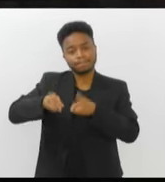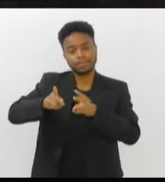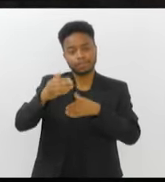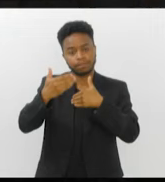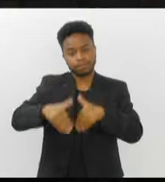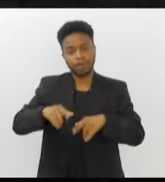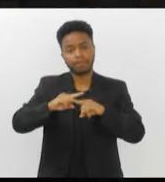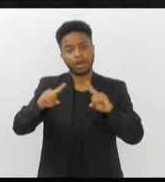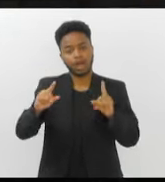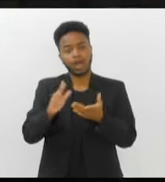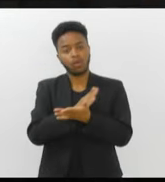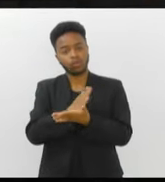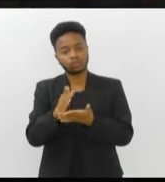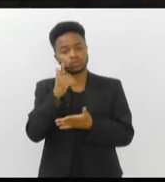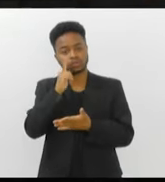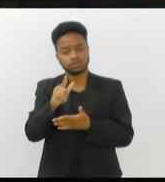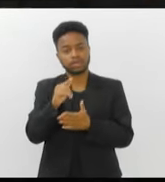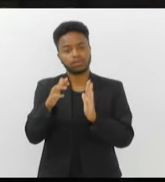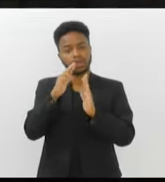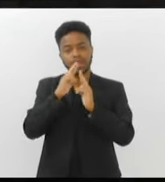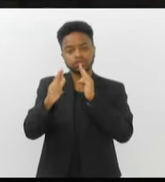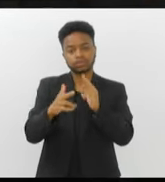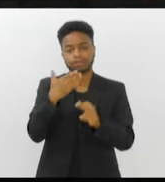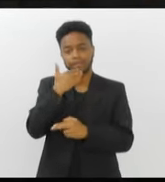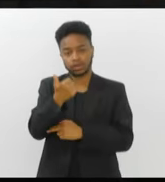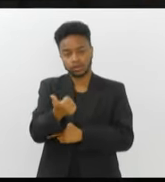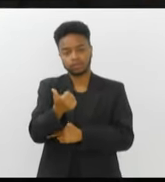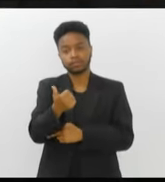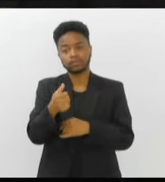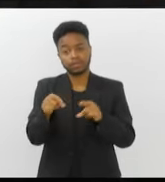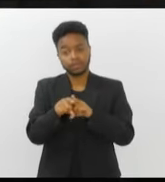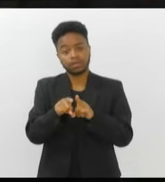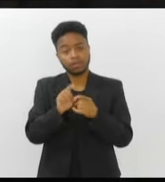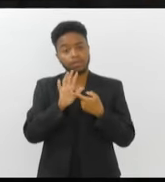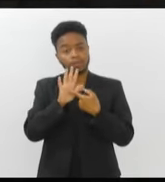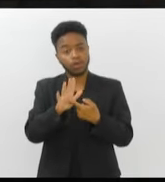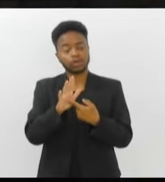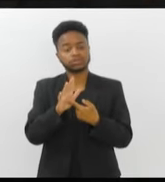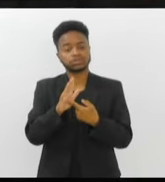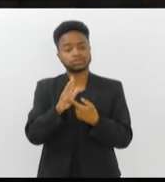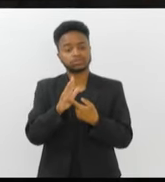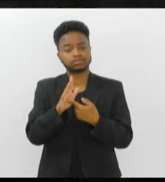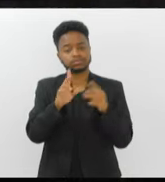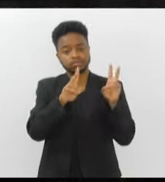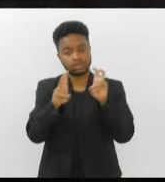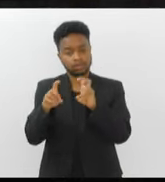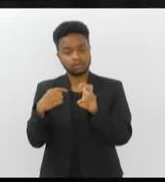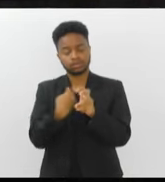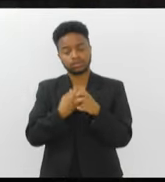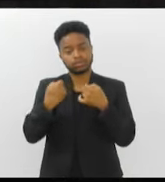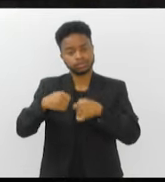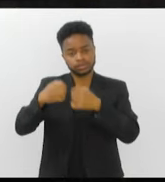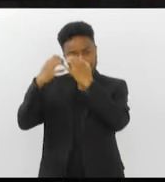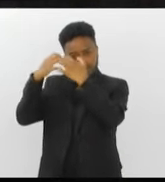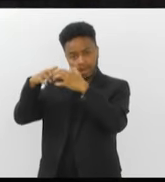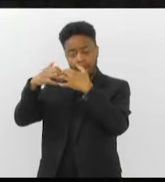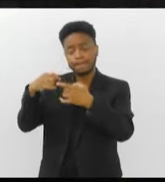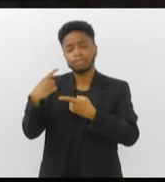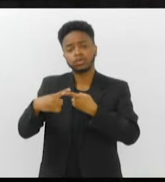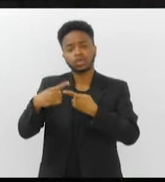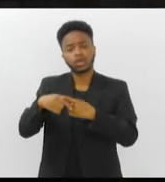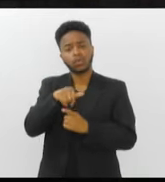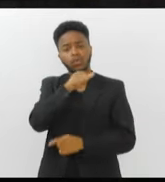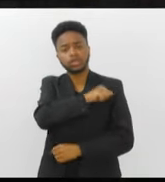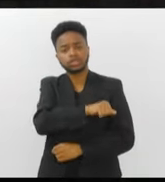têm resultados melhores que os outros, isso traz questões para a nossa reflexão. E aí, por que que o Rio de Janeiro despencou,